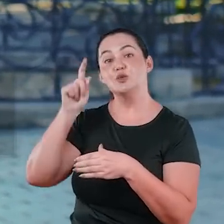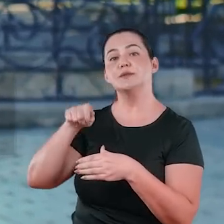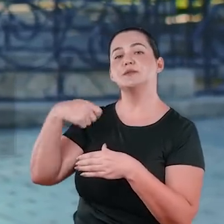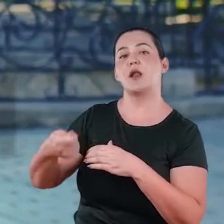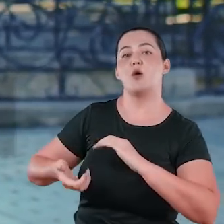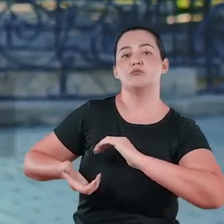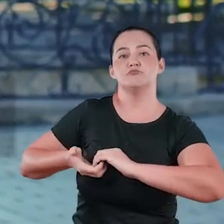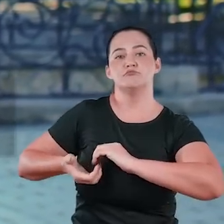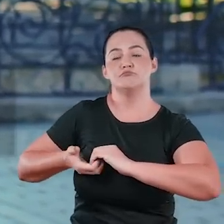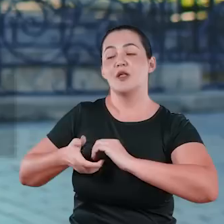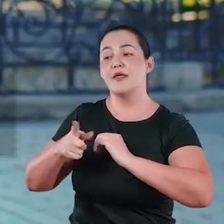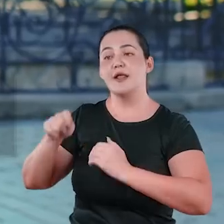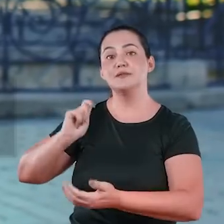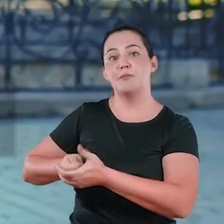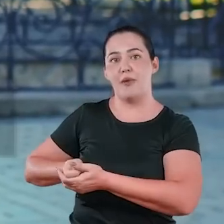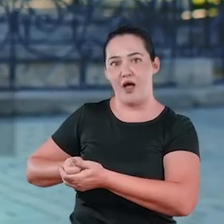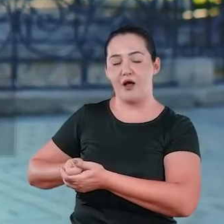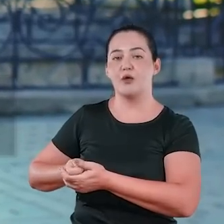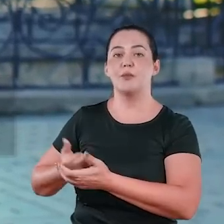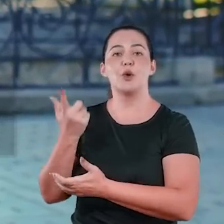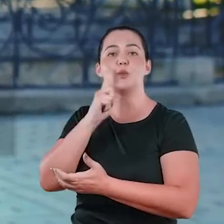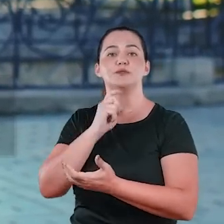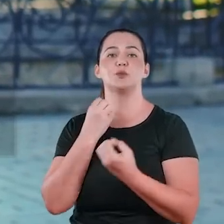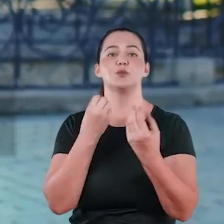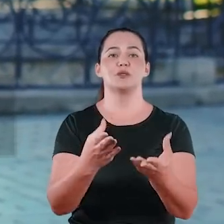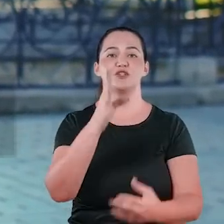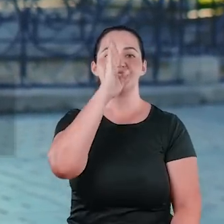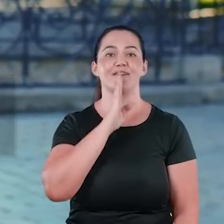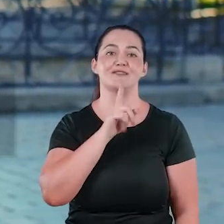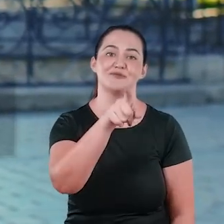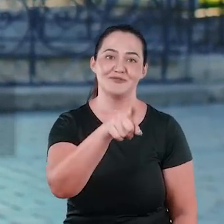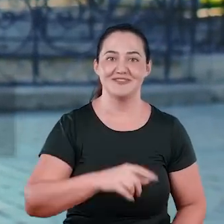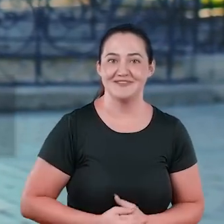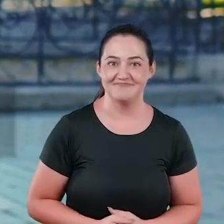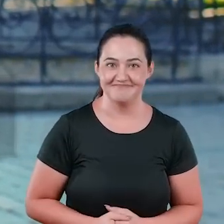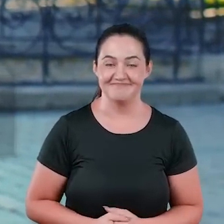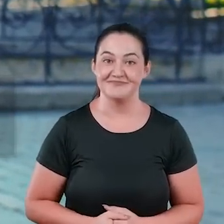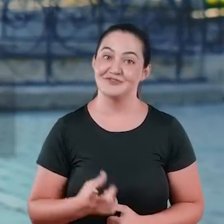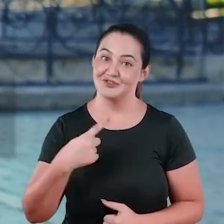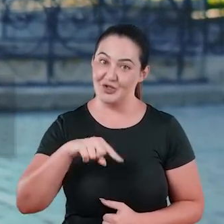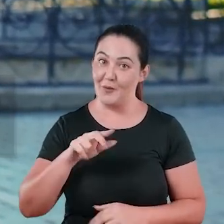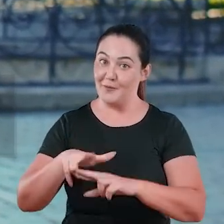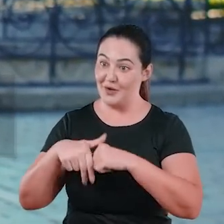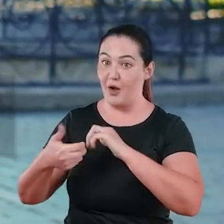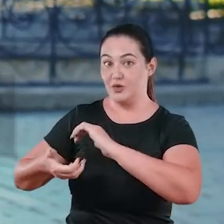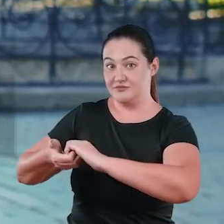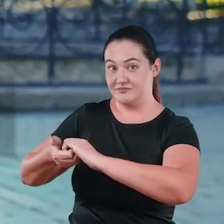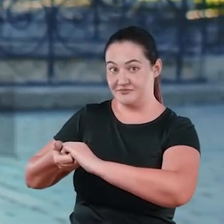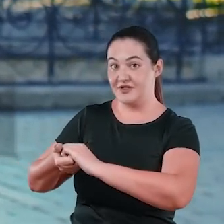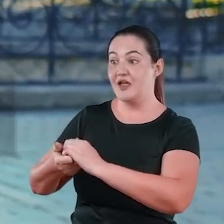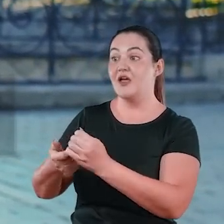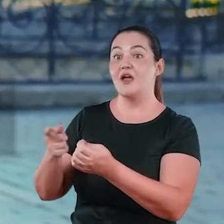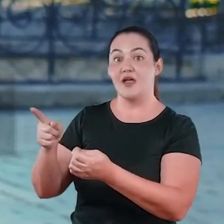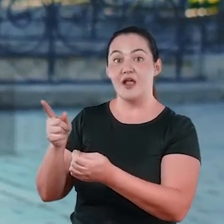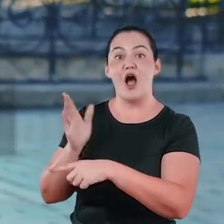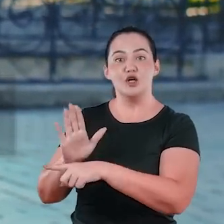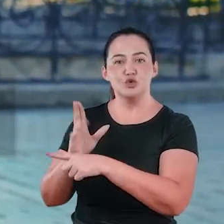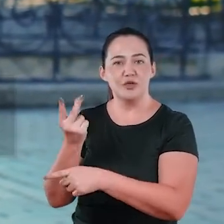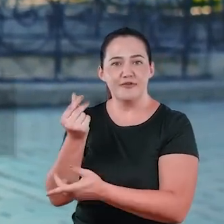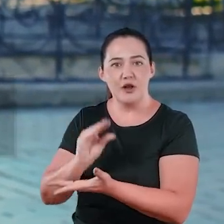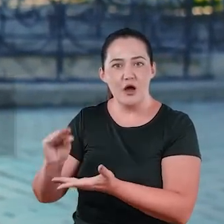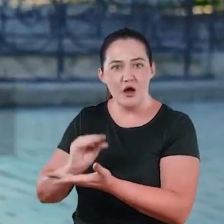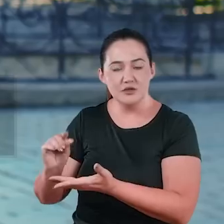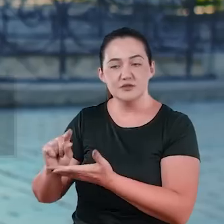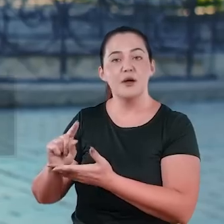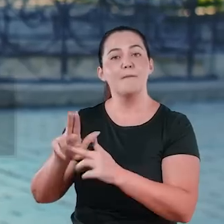ar. Aliás, eu agradeço muito aos Anjos da Esperança. Foi graças a vocês que nós pudemos vir até aqui e gravar todo esse documentário,